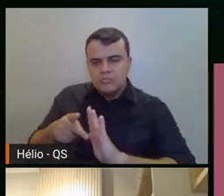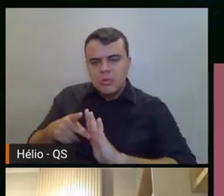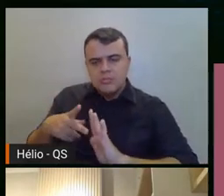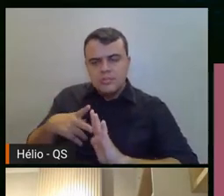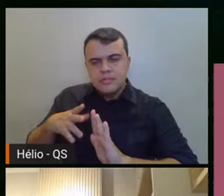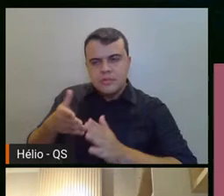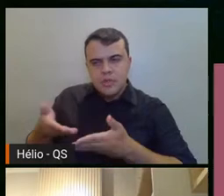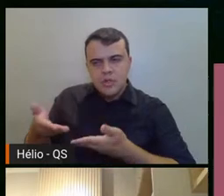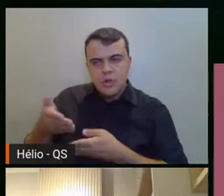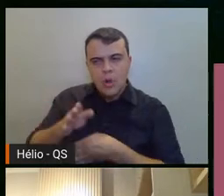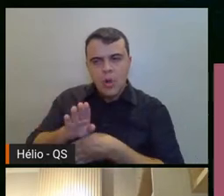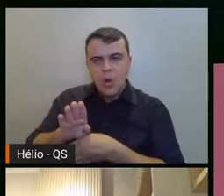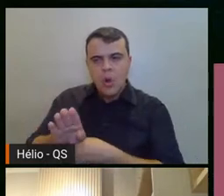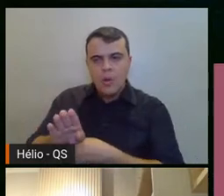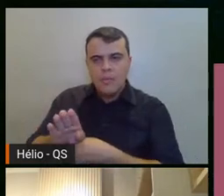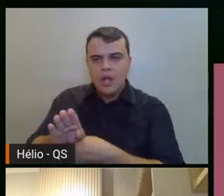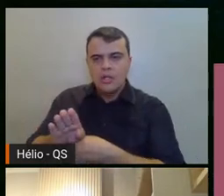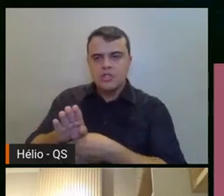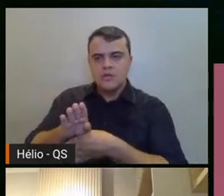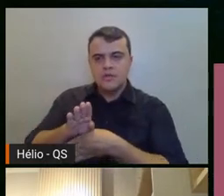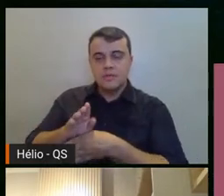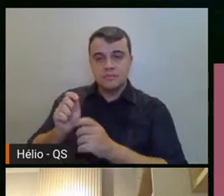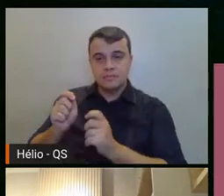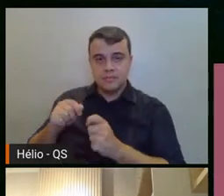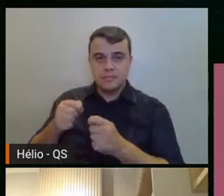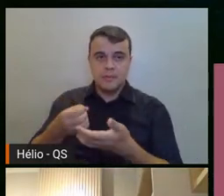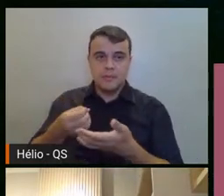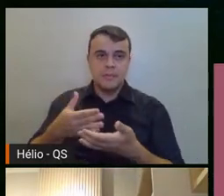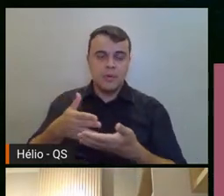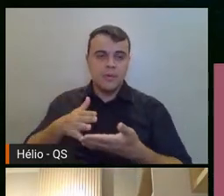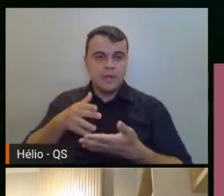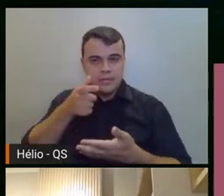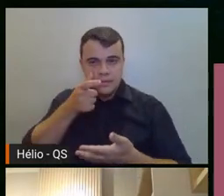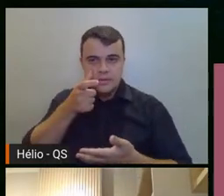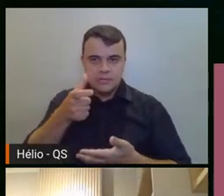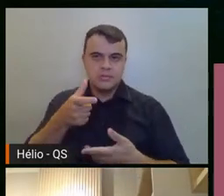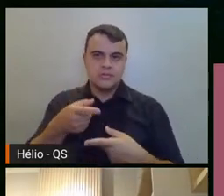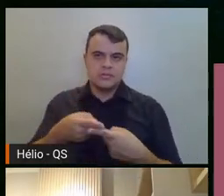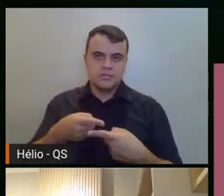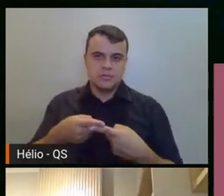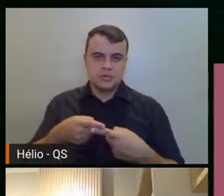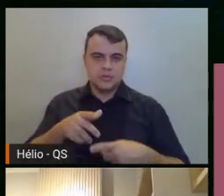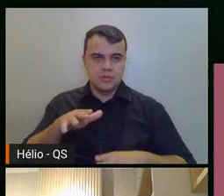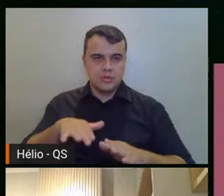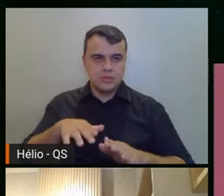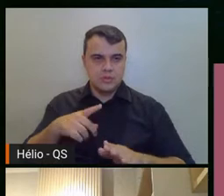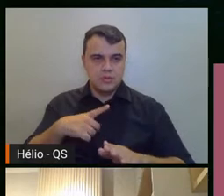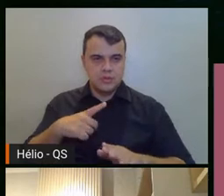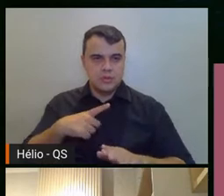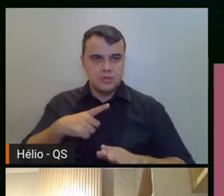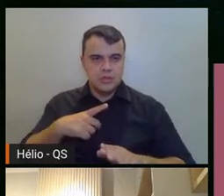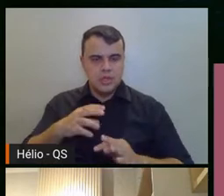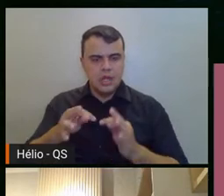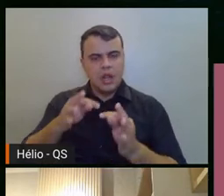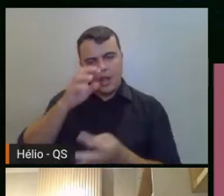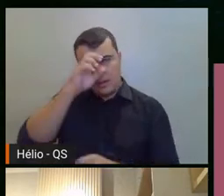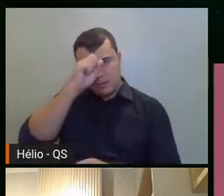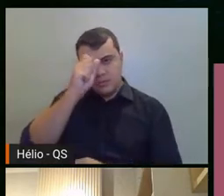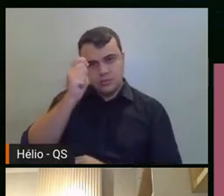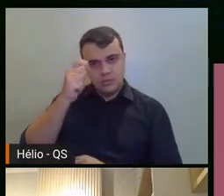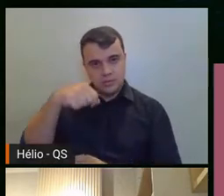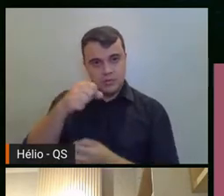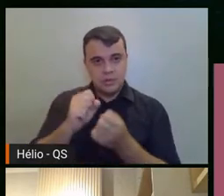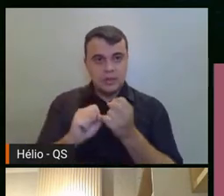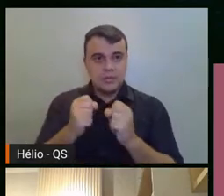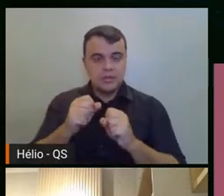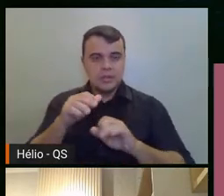colaborativas né de comportamentais mais interessantes porque a parte técnica a galera aprende dentro da empresa